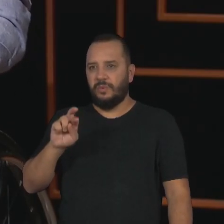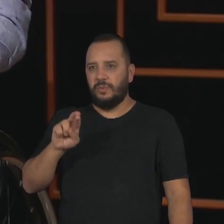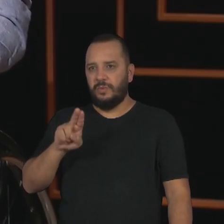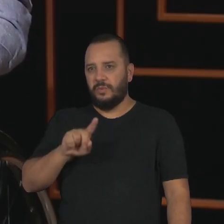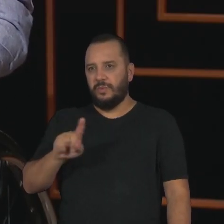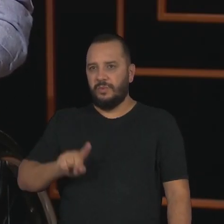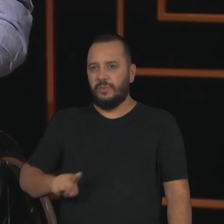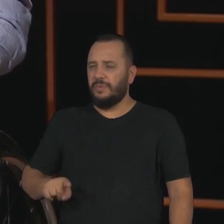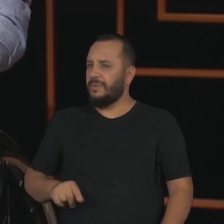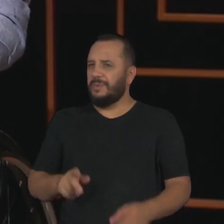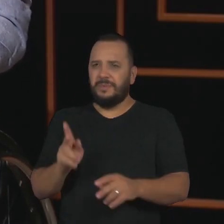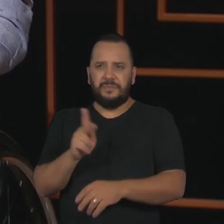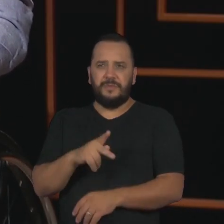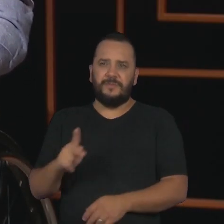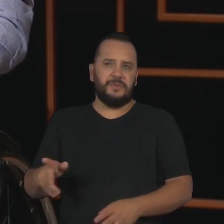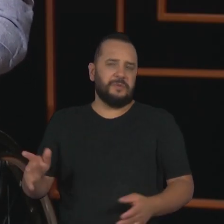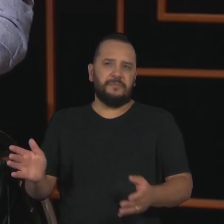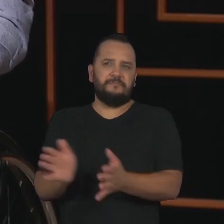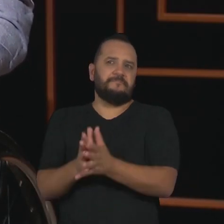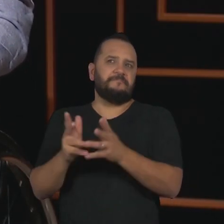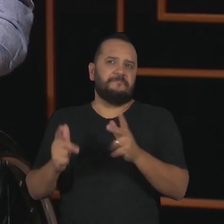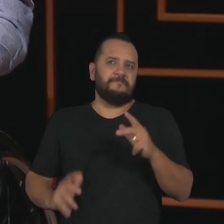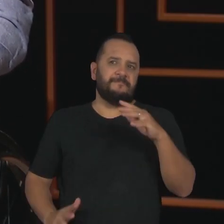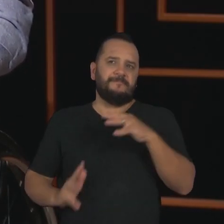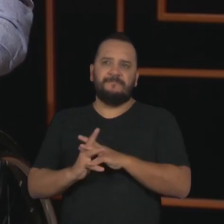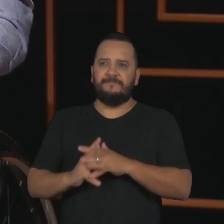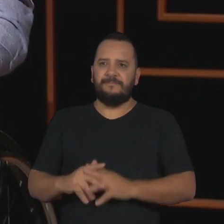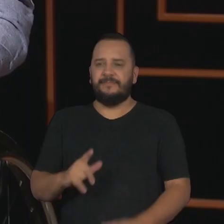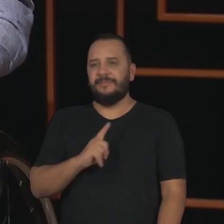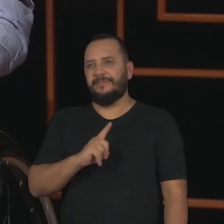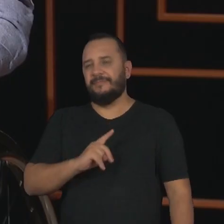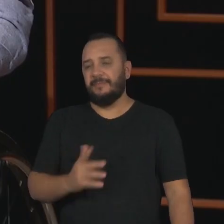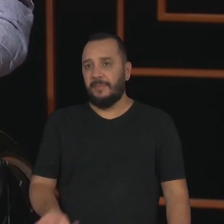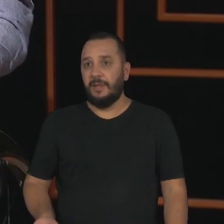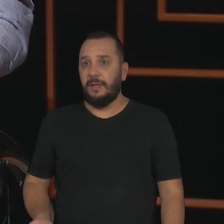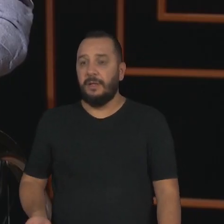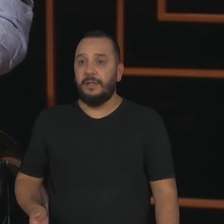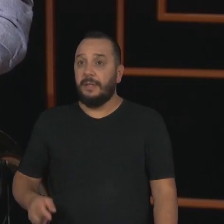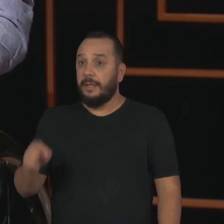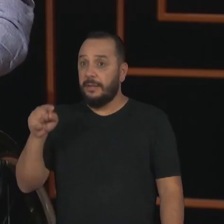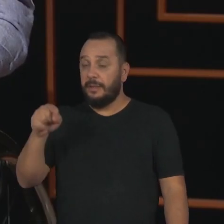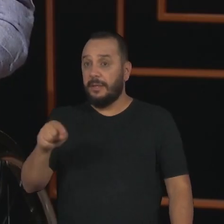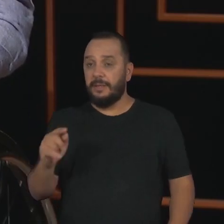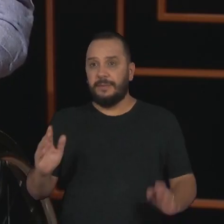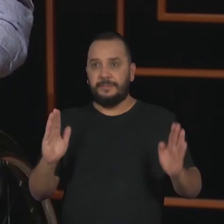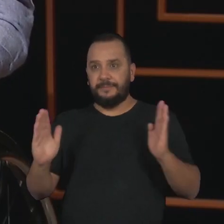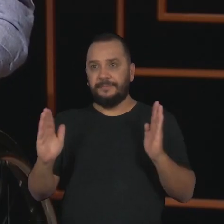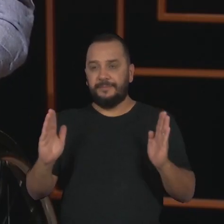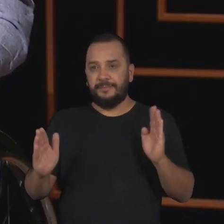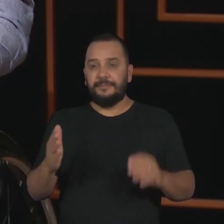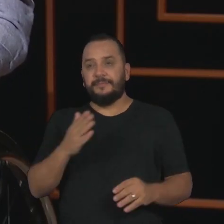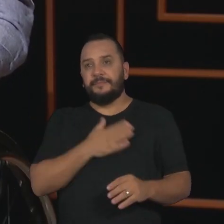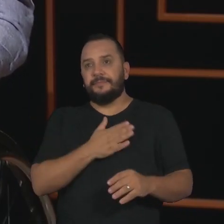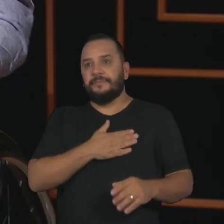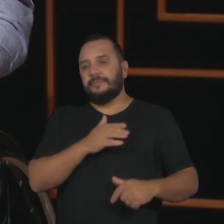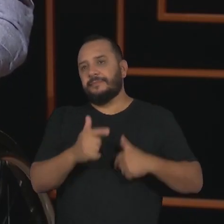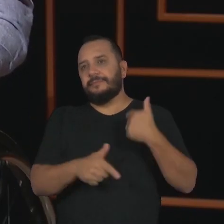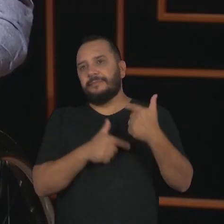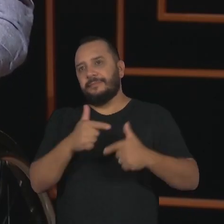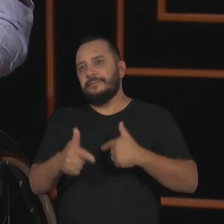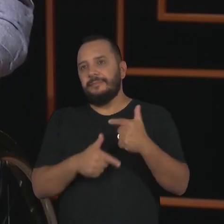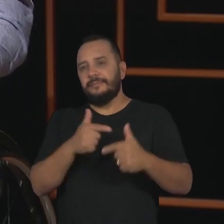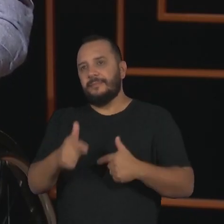incríveis, incríveis. Né? Nesse período, o meu trabalho vai